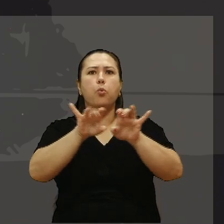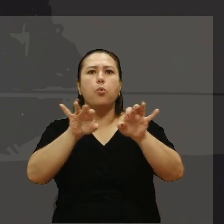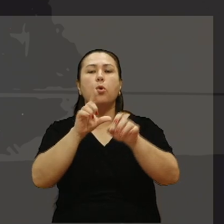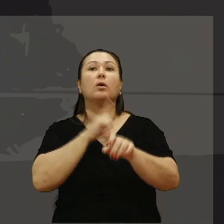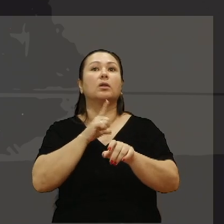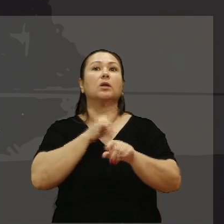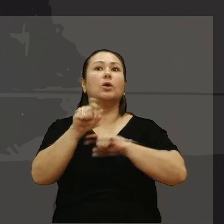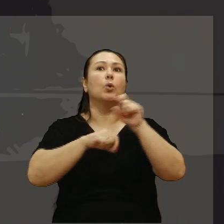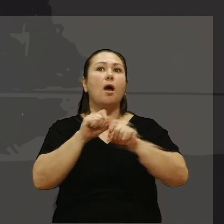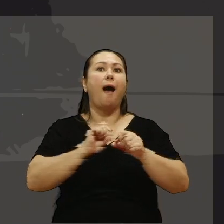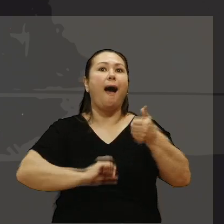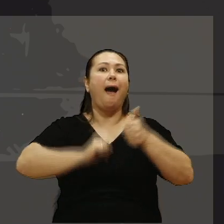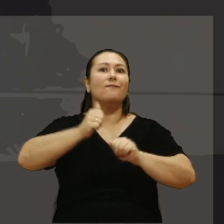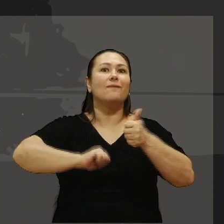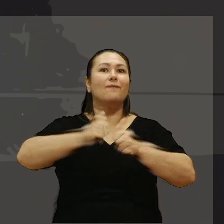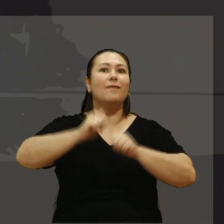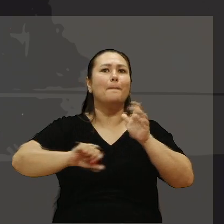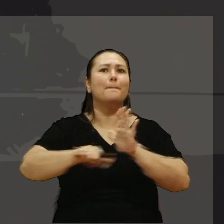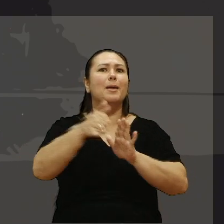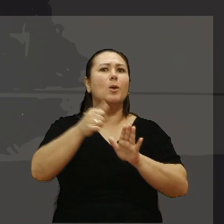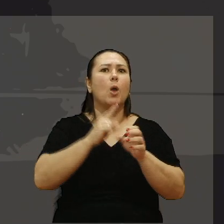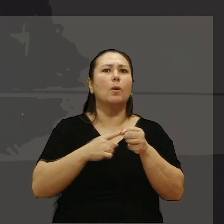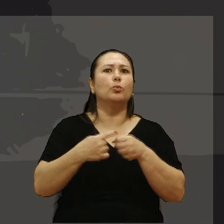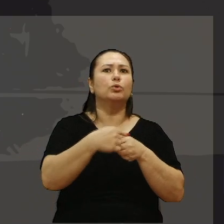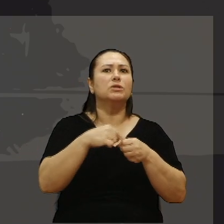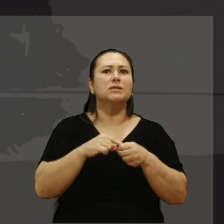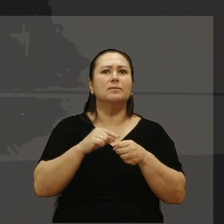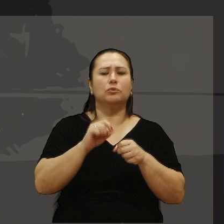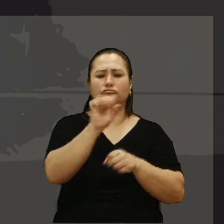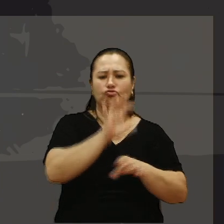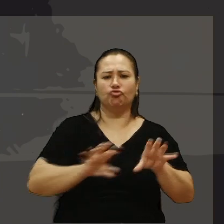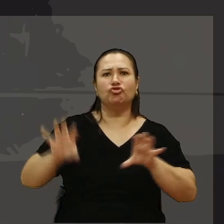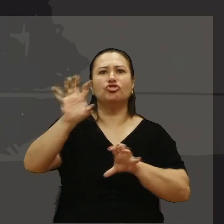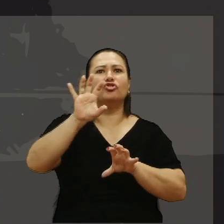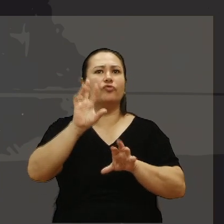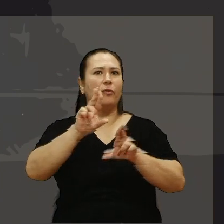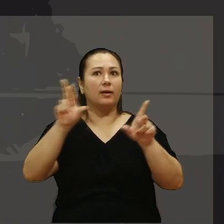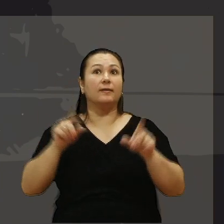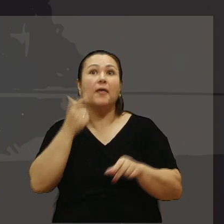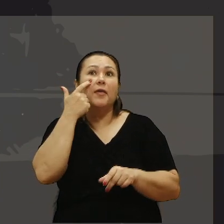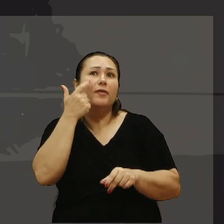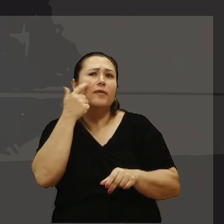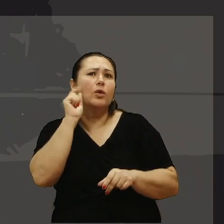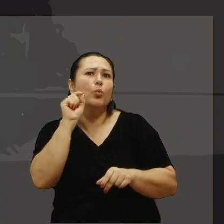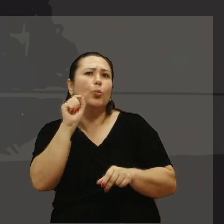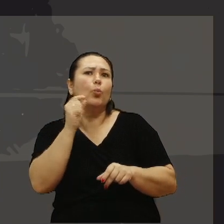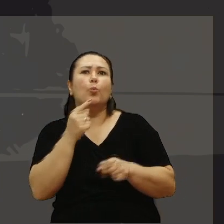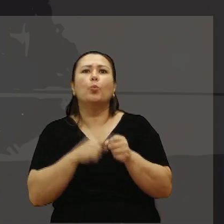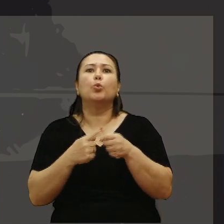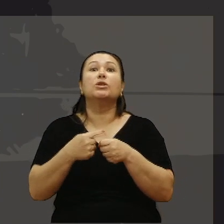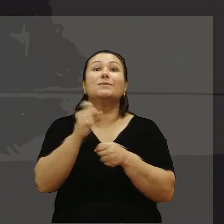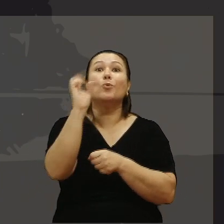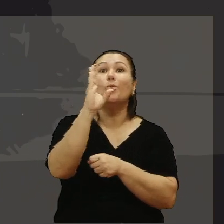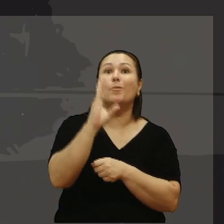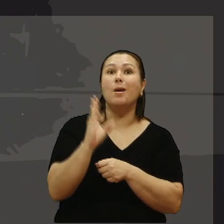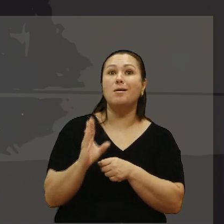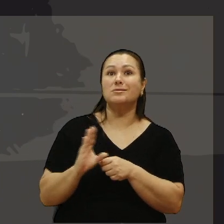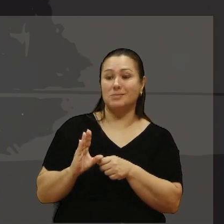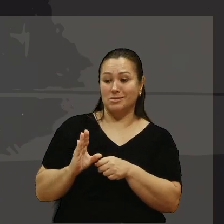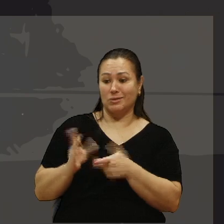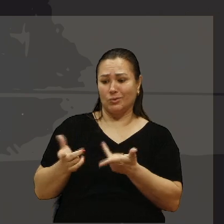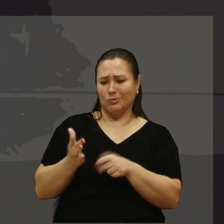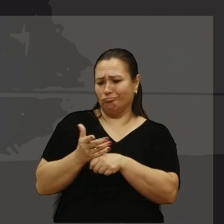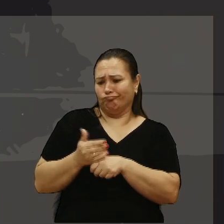avaliado os melhores municípios do Brasil em diversas áreas. Vamos ver o ranking dos municípios do Brasil, recentemente saiu